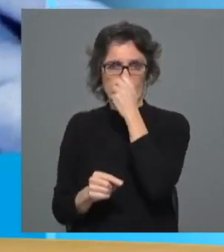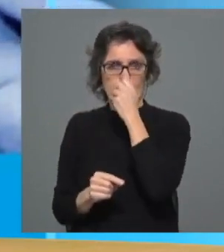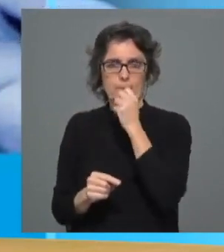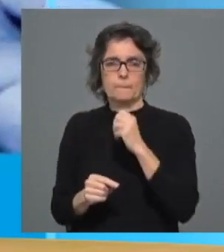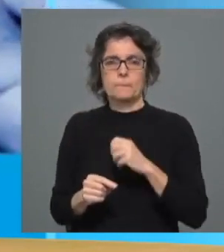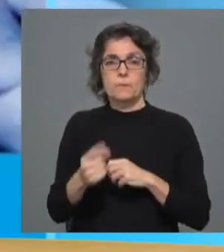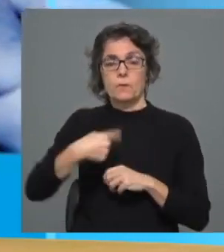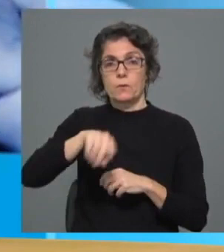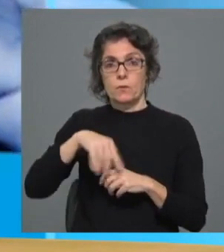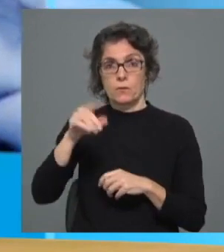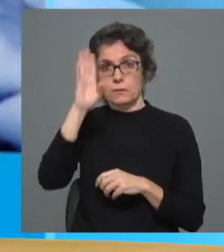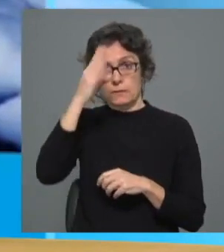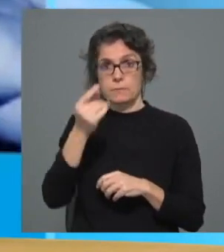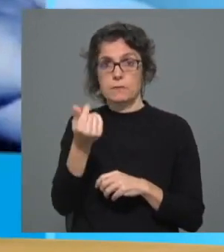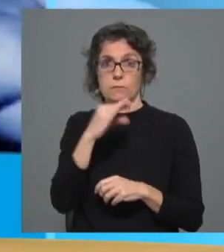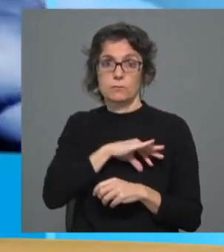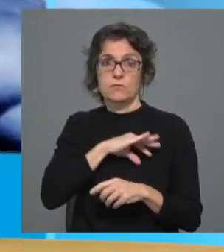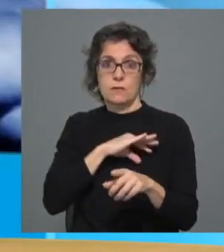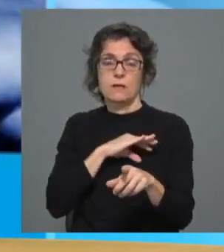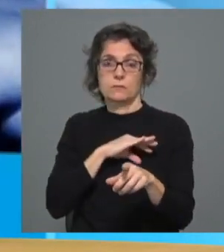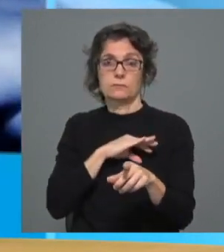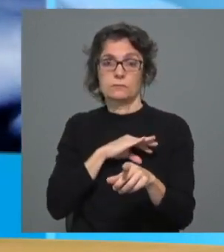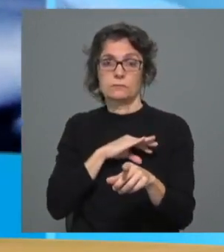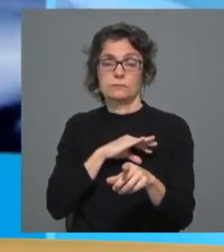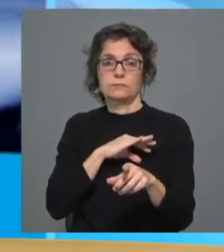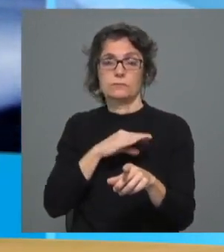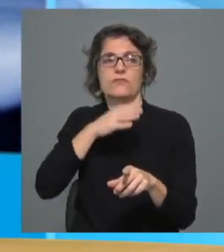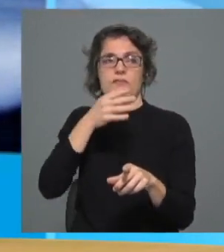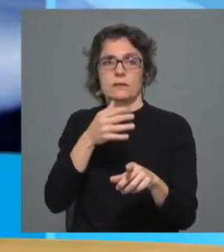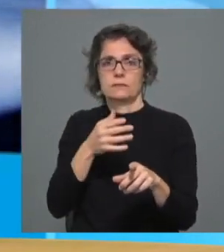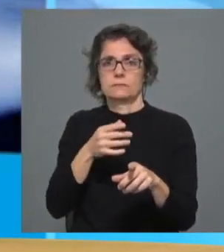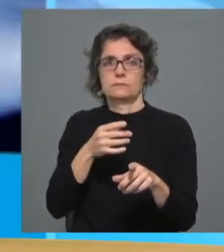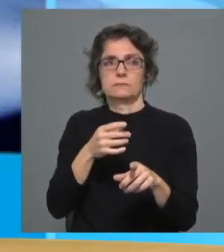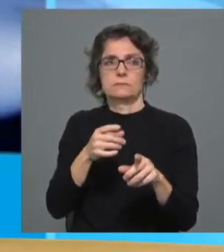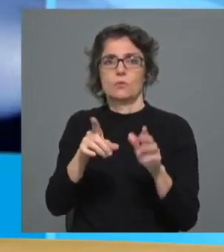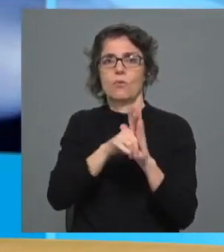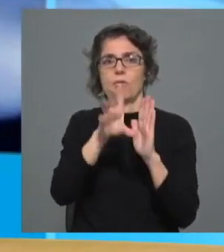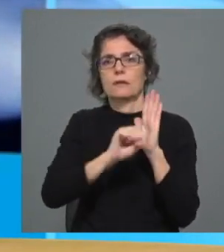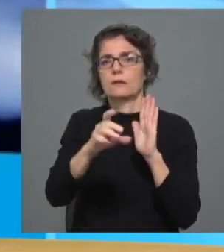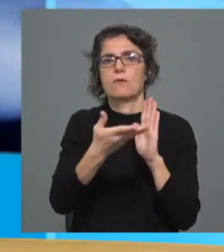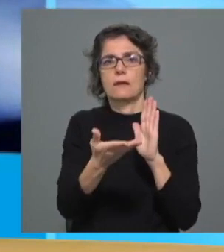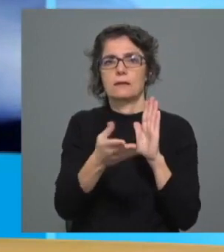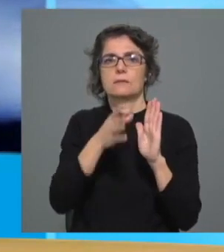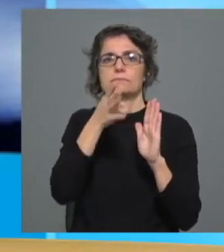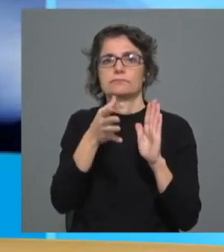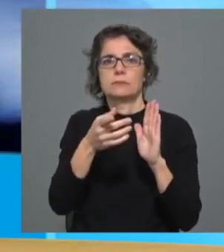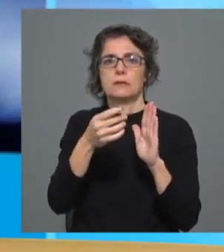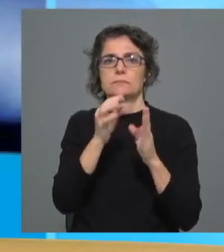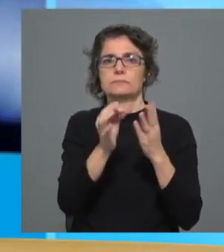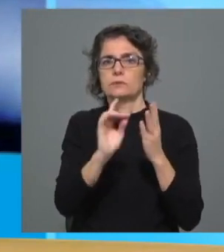os salários não se definem assim por decreto, não é? Quer dizer, seria bom que dependessem disso. Dependem de